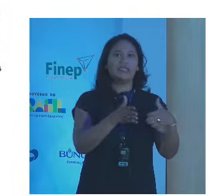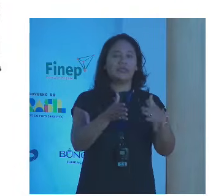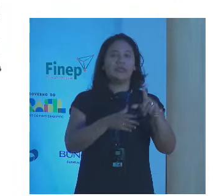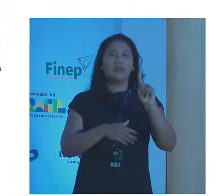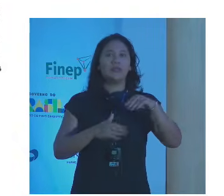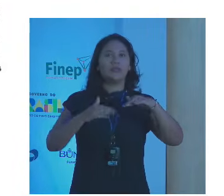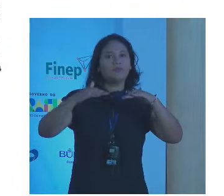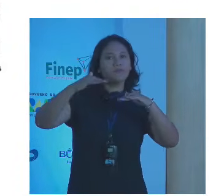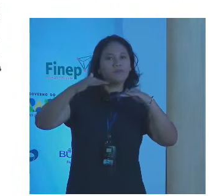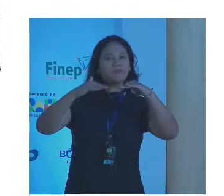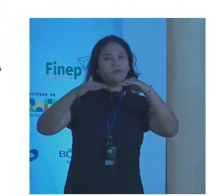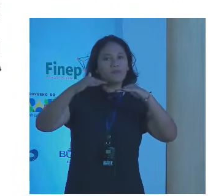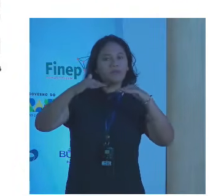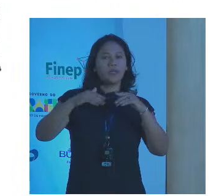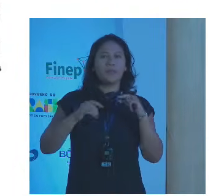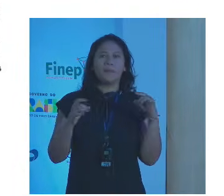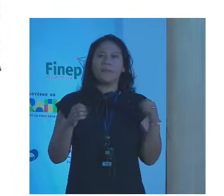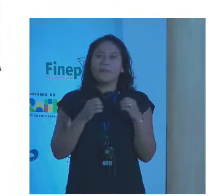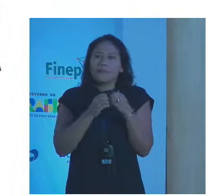ao nível do mar e à maré,